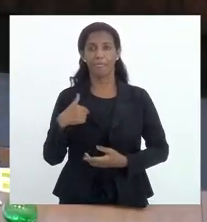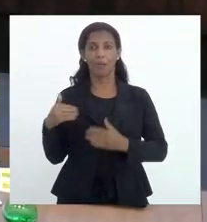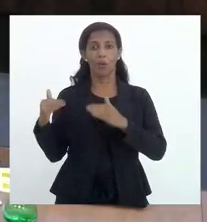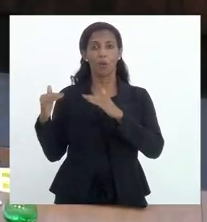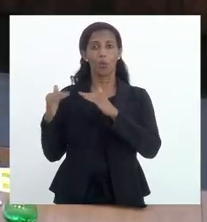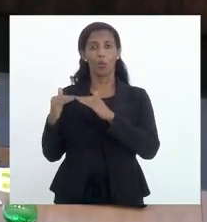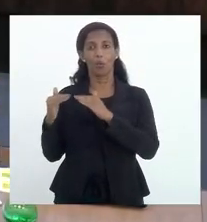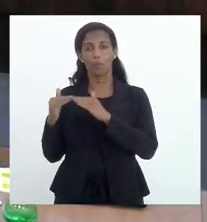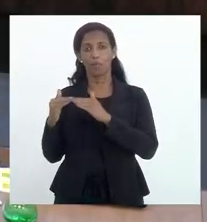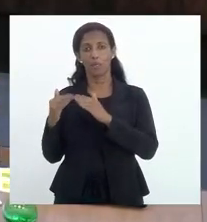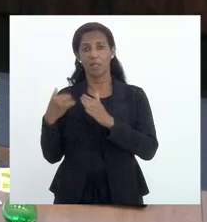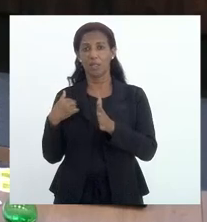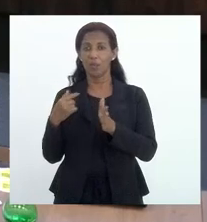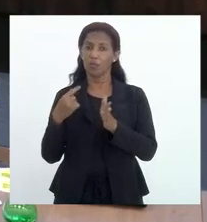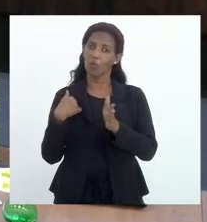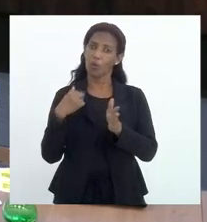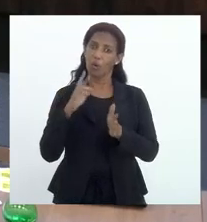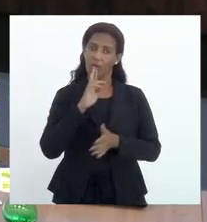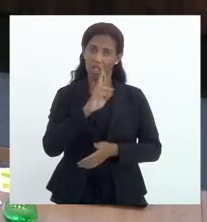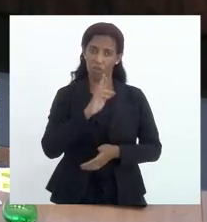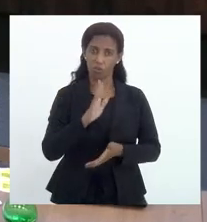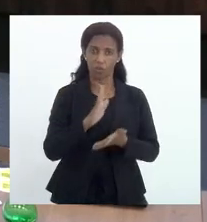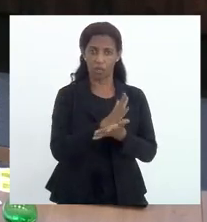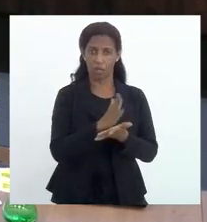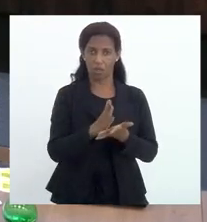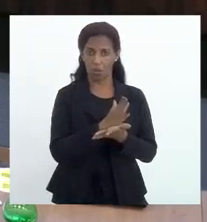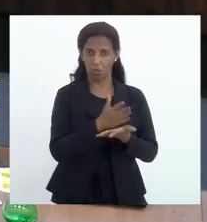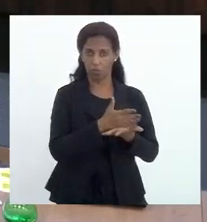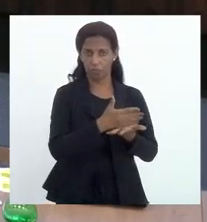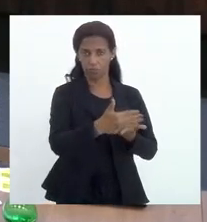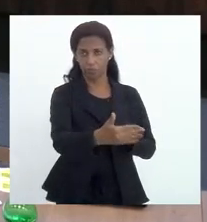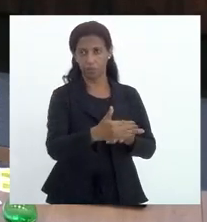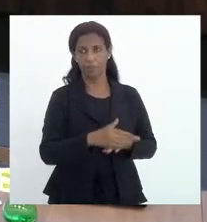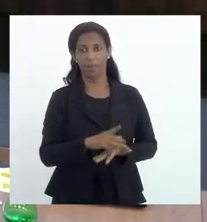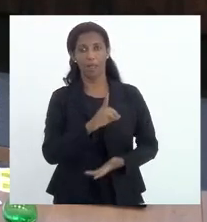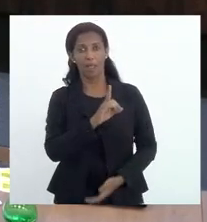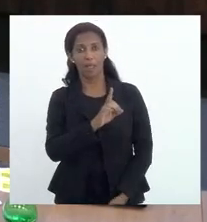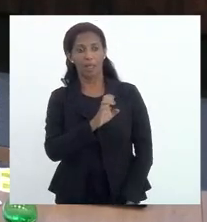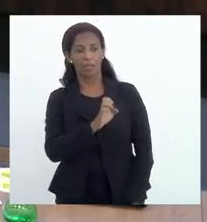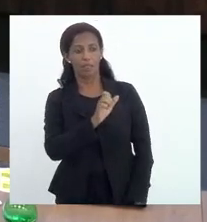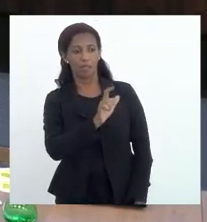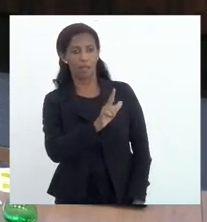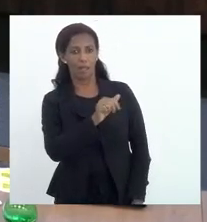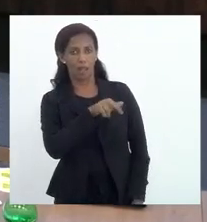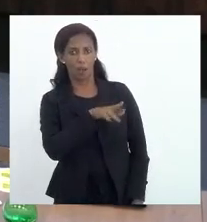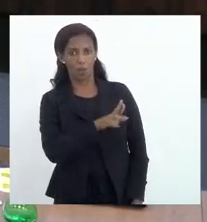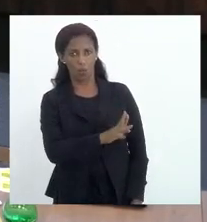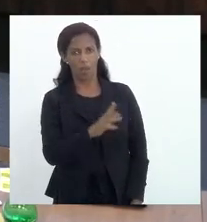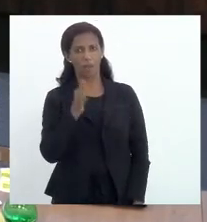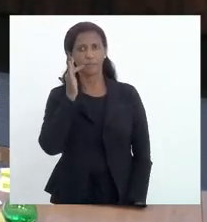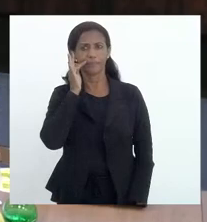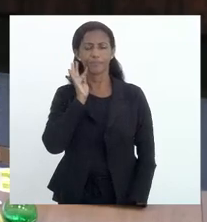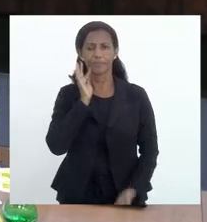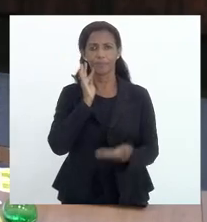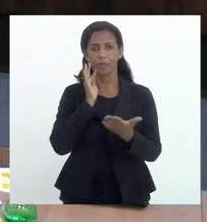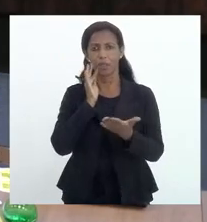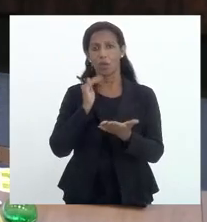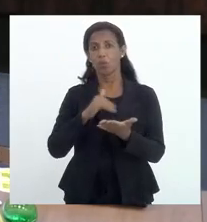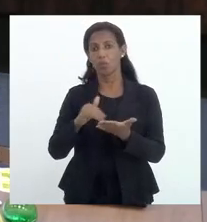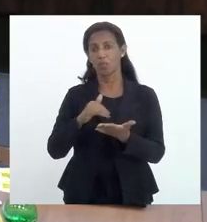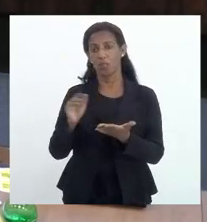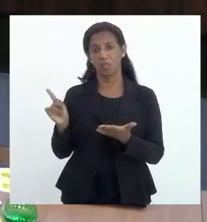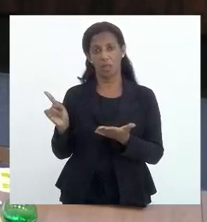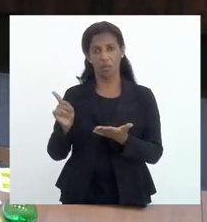eu vou responder algumas perguntas. A parte da Operação Delaware, deputado Serafini, o secretário Nelson vai responder o